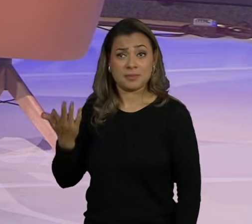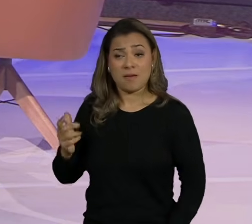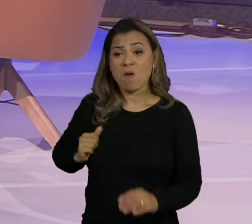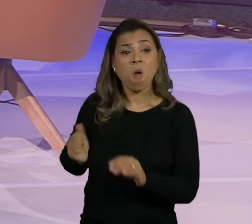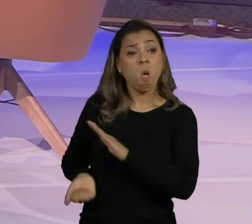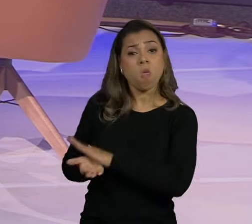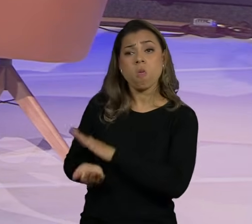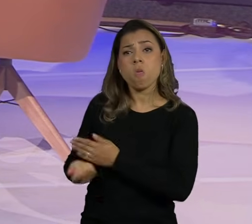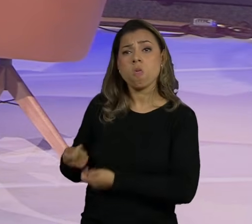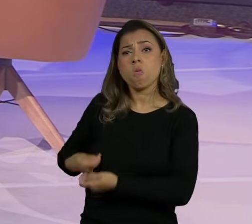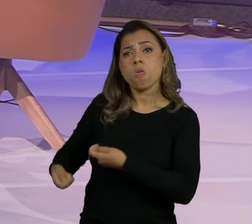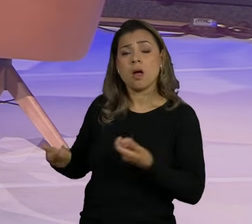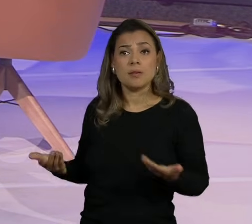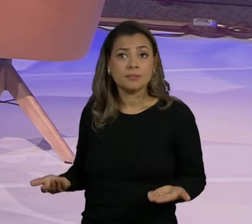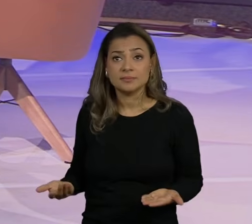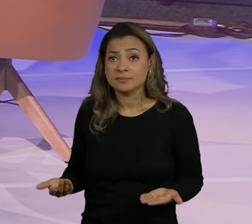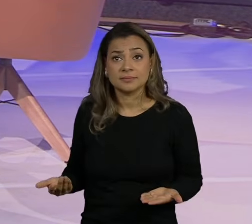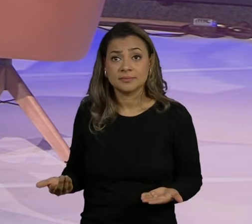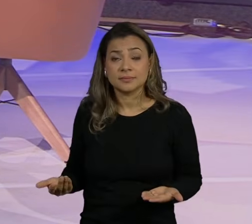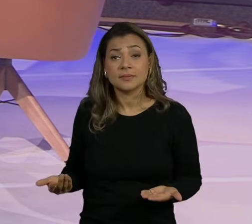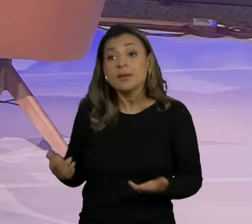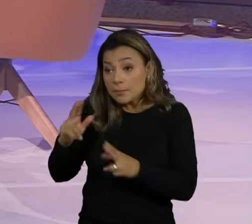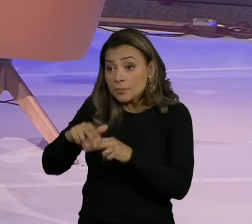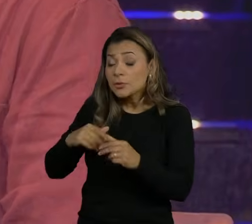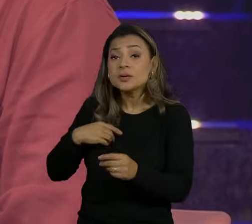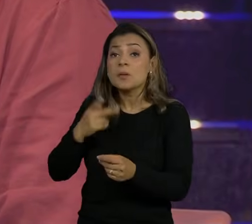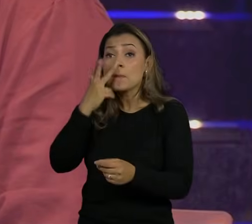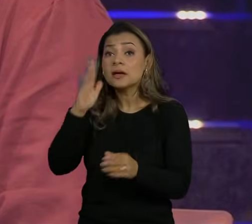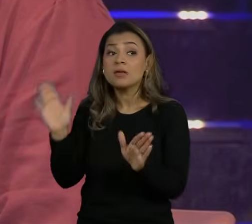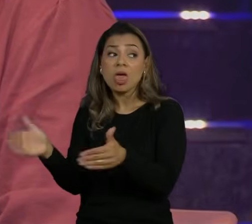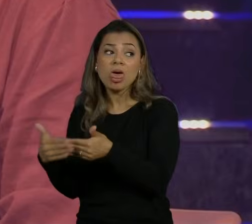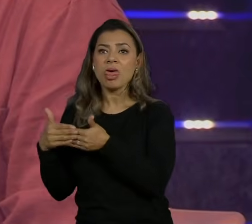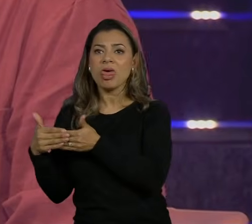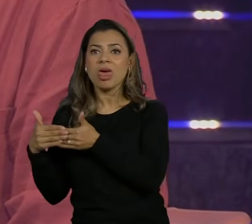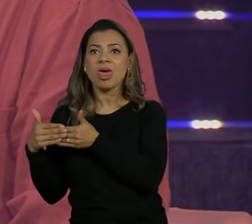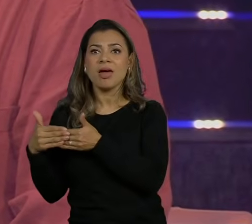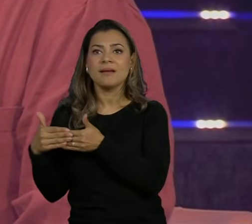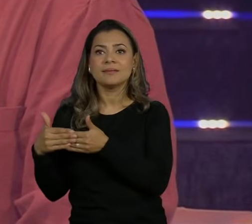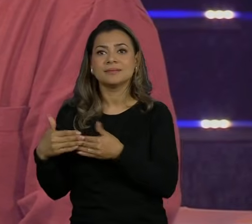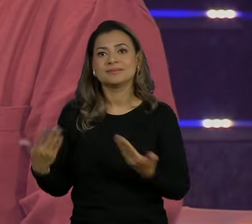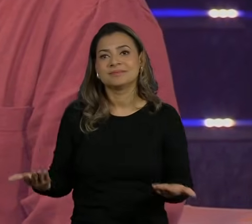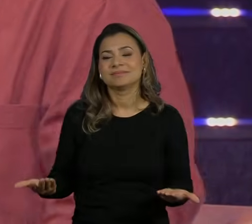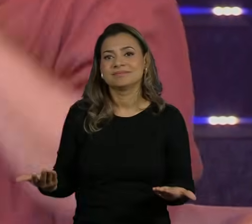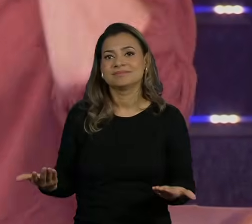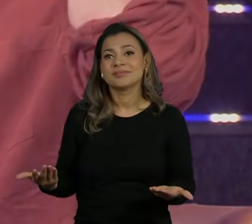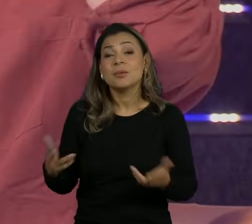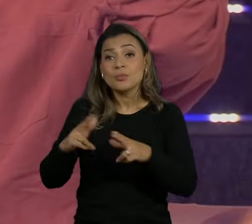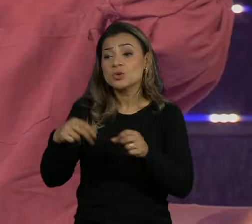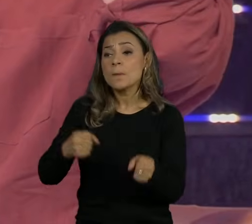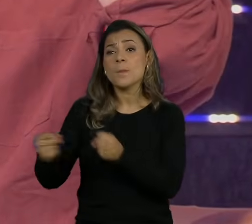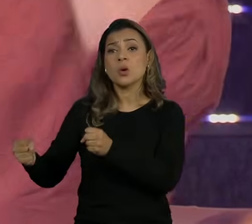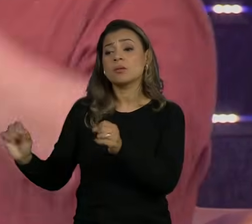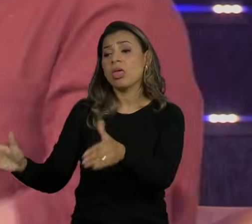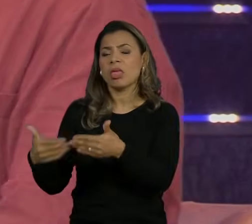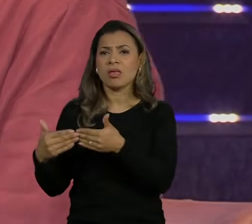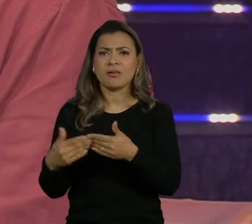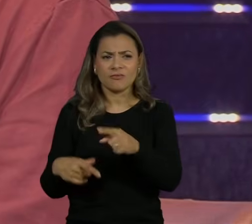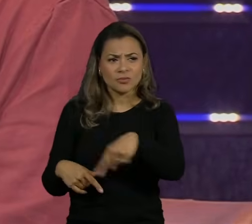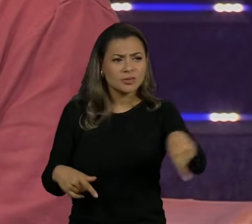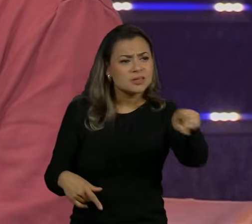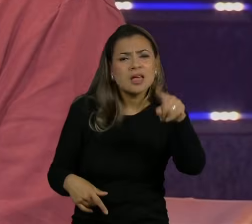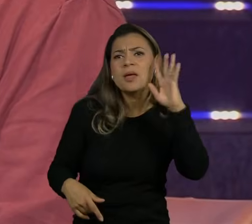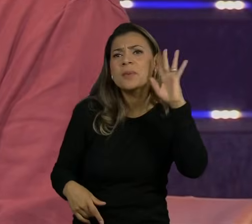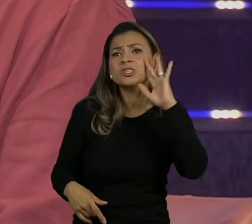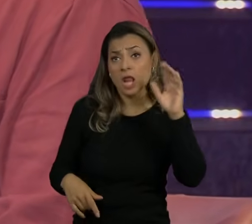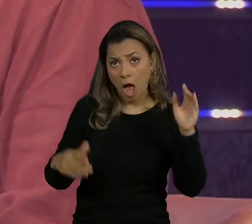mercado, mas ela fica completamente invisibilizada. E esse é o principal dispositivo de poder. Ninguém vai nem pensar em você como